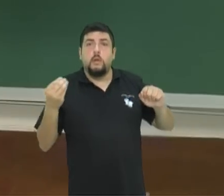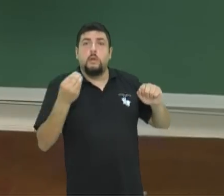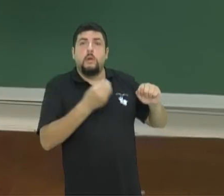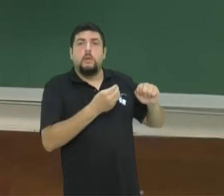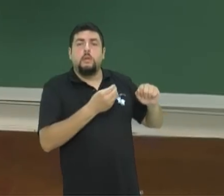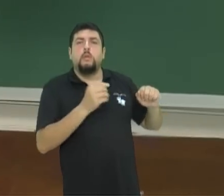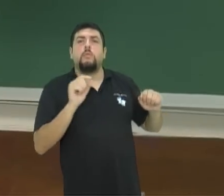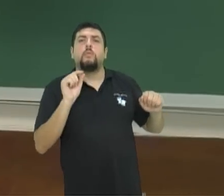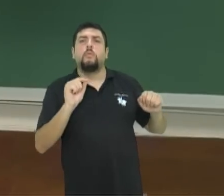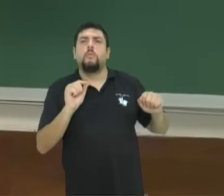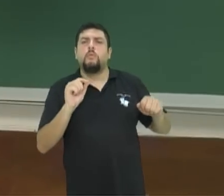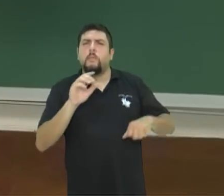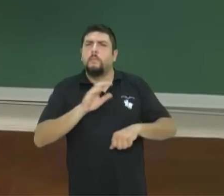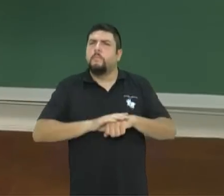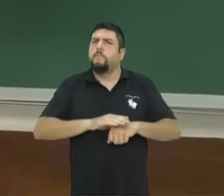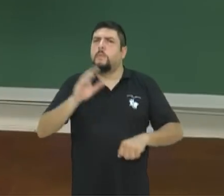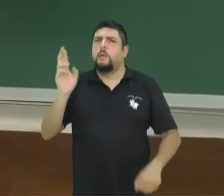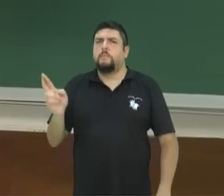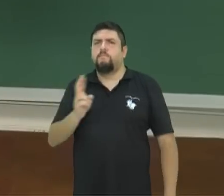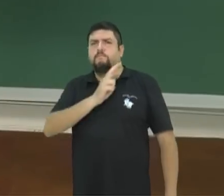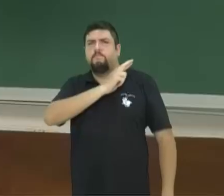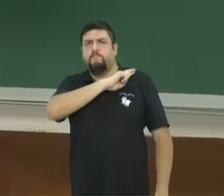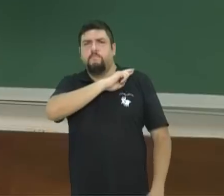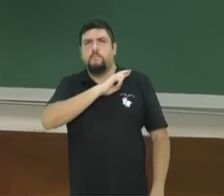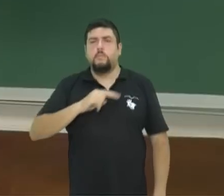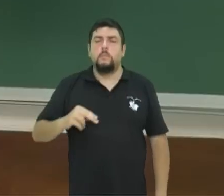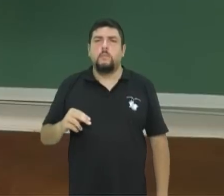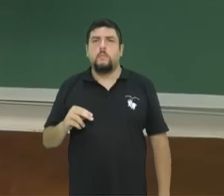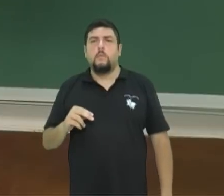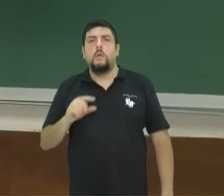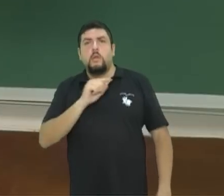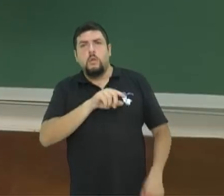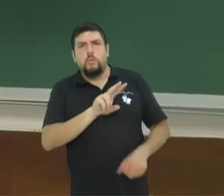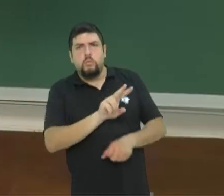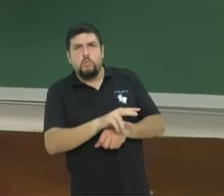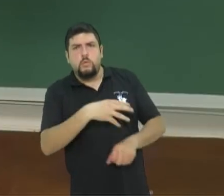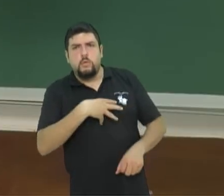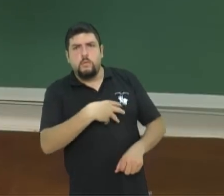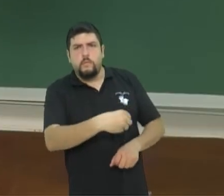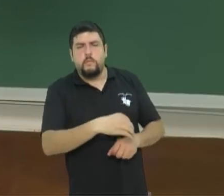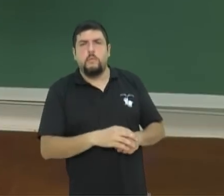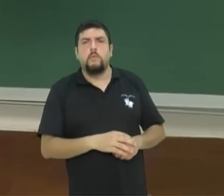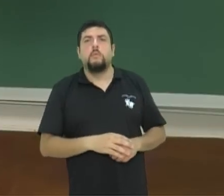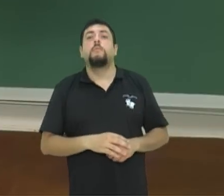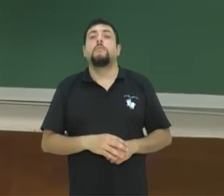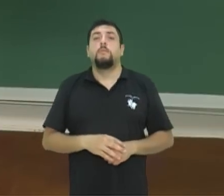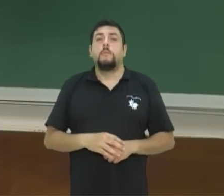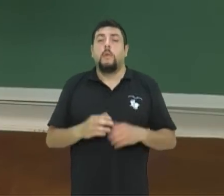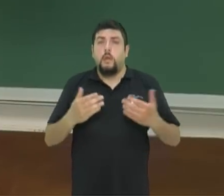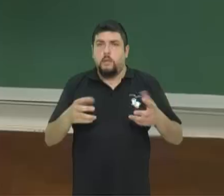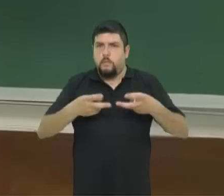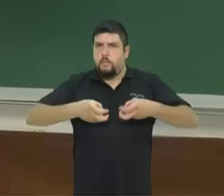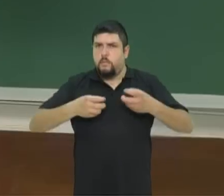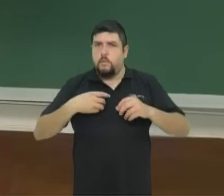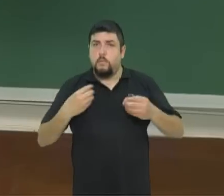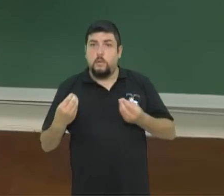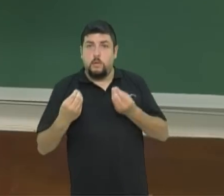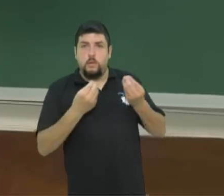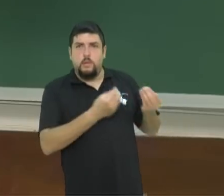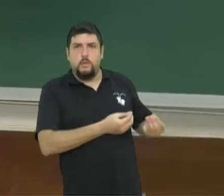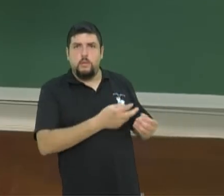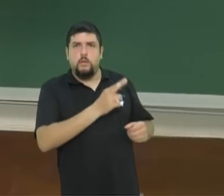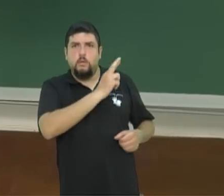acrescentou, adicionou as outras responsabilidades que o mentor já tinha, né? Ele, além de tudo que já tinha, ele teve que